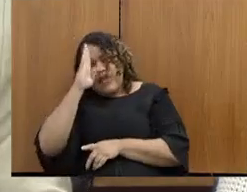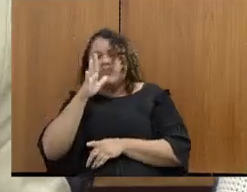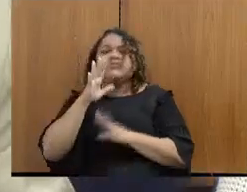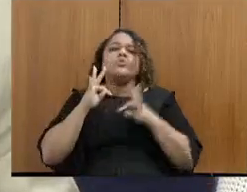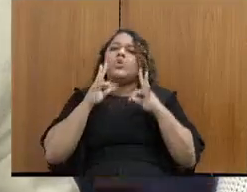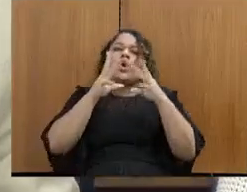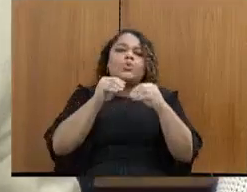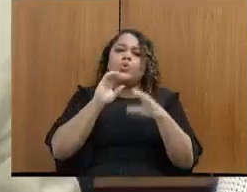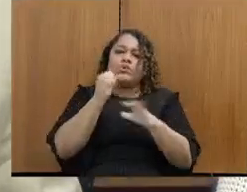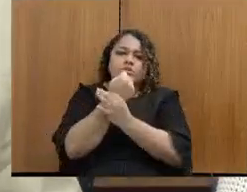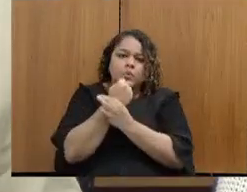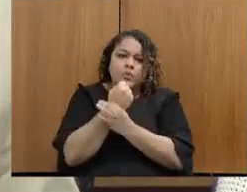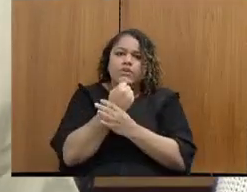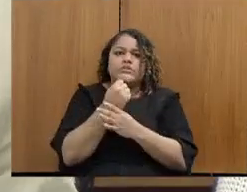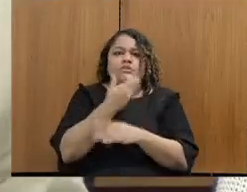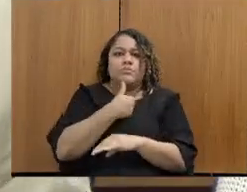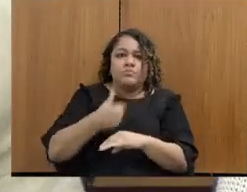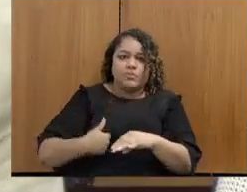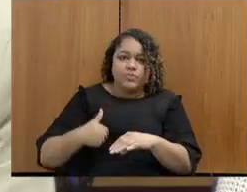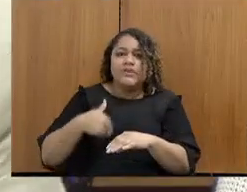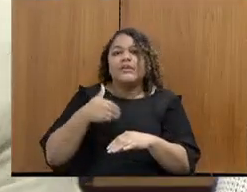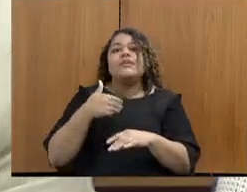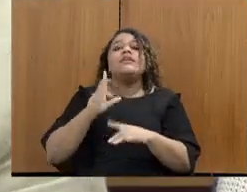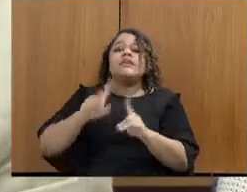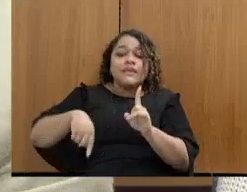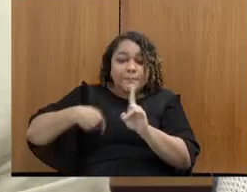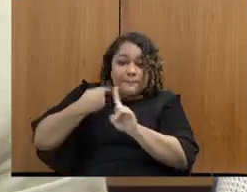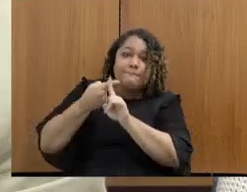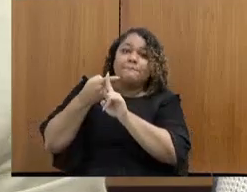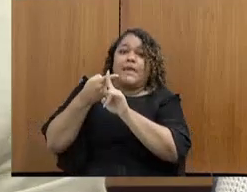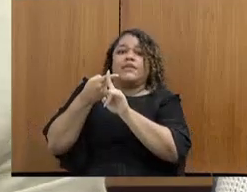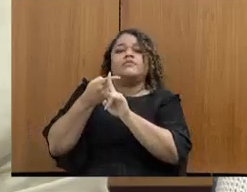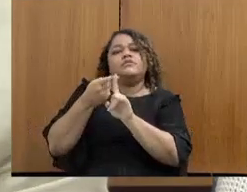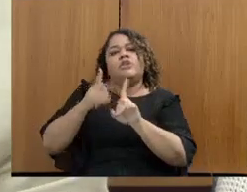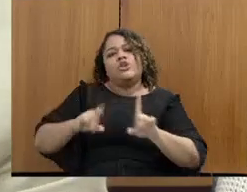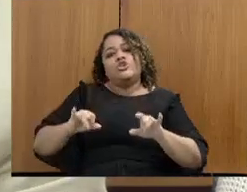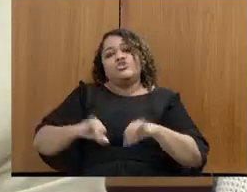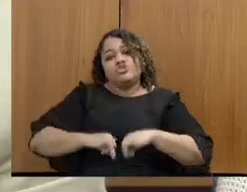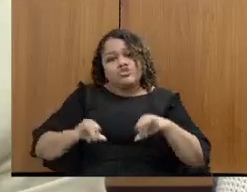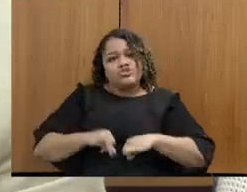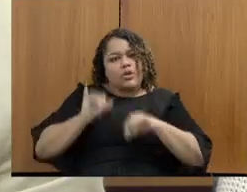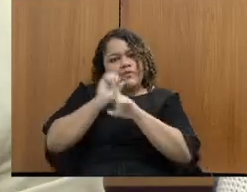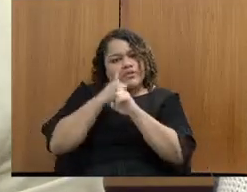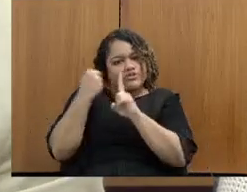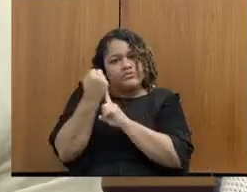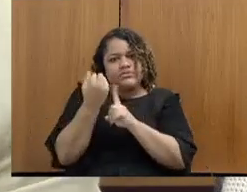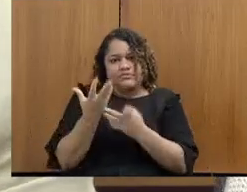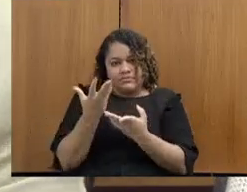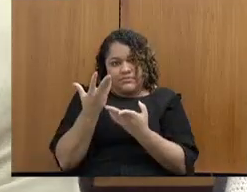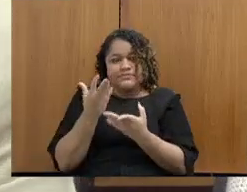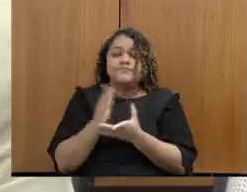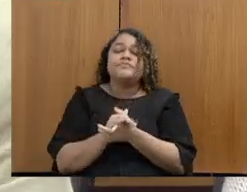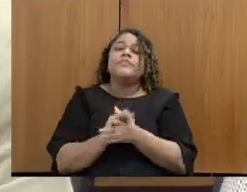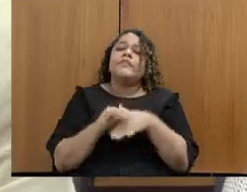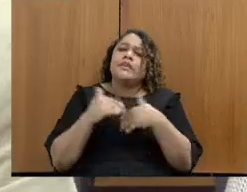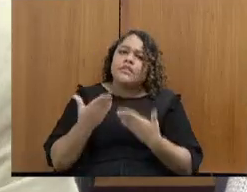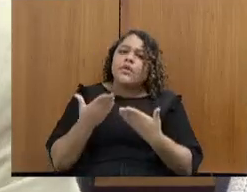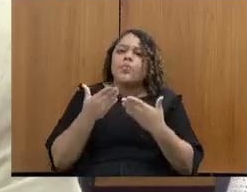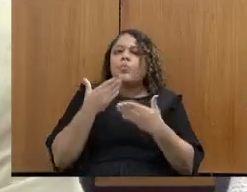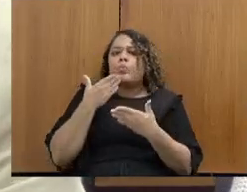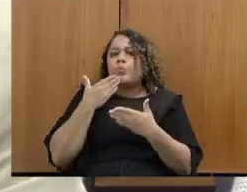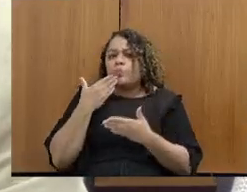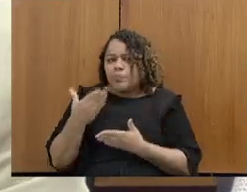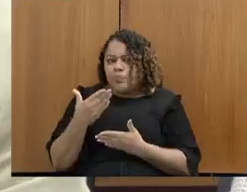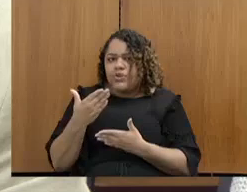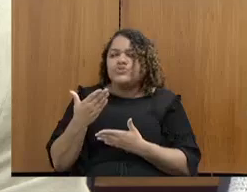dez vezes mais a sociedade então gostaria de solicitar que a senhora na condição de delegada